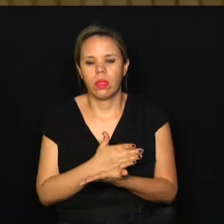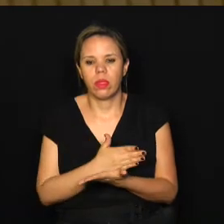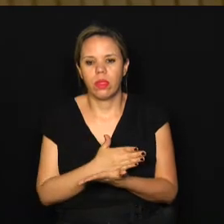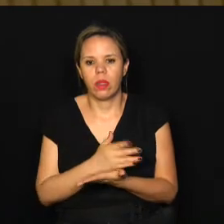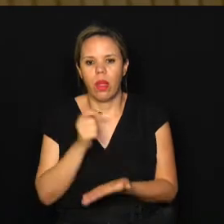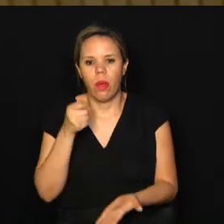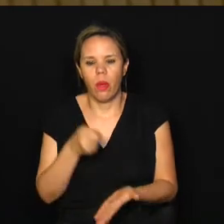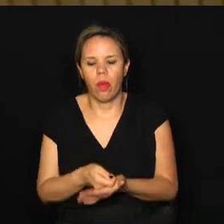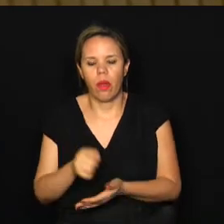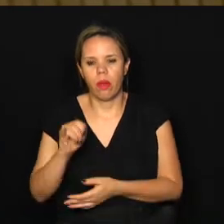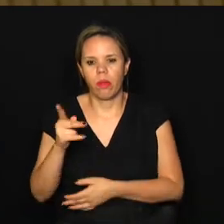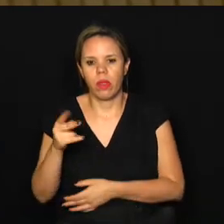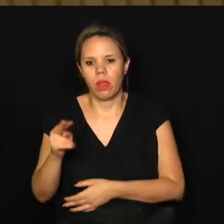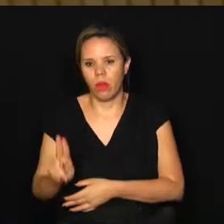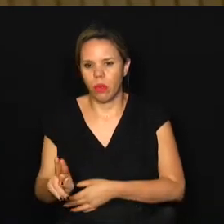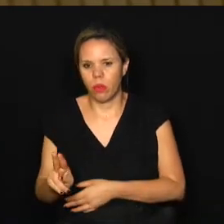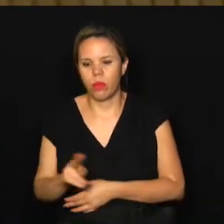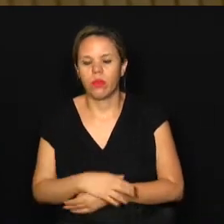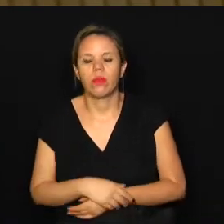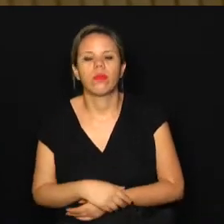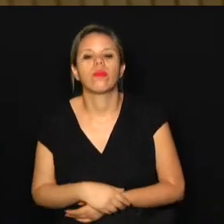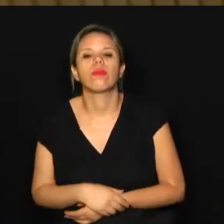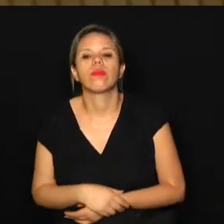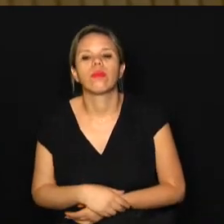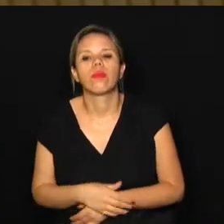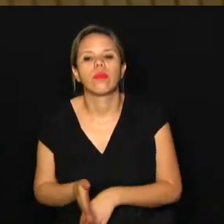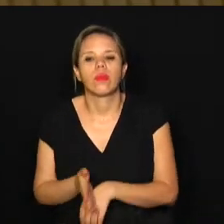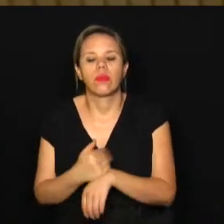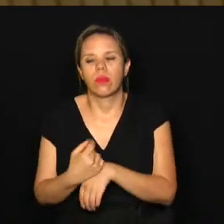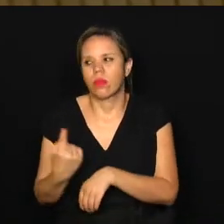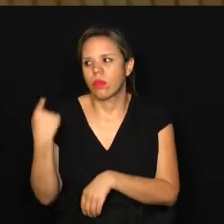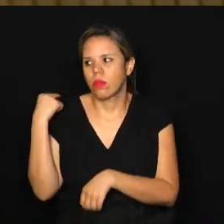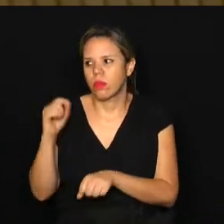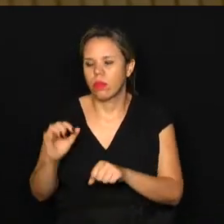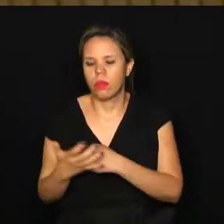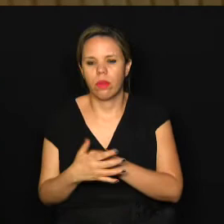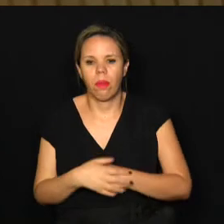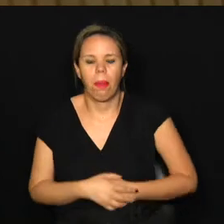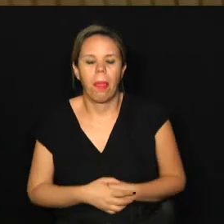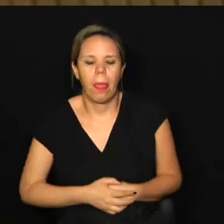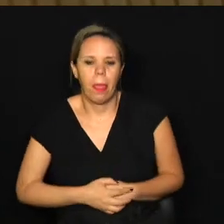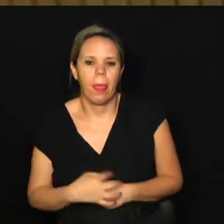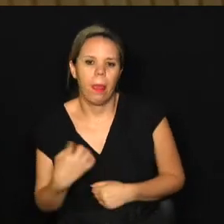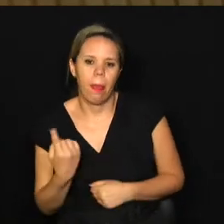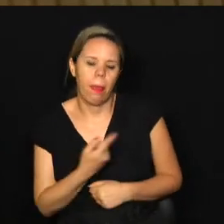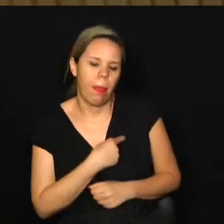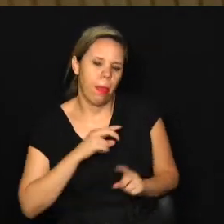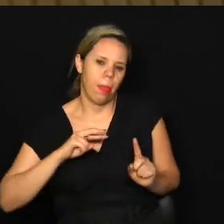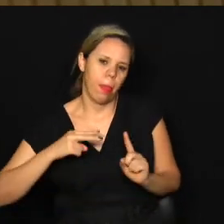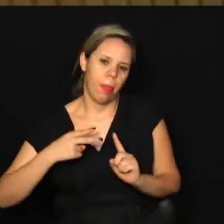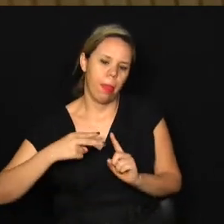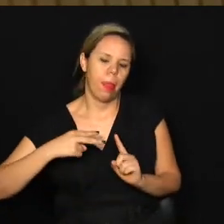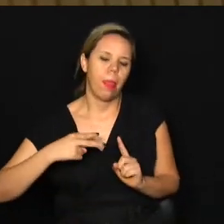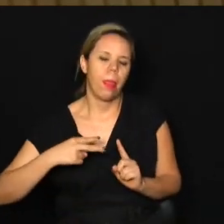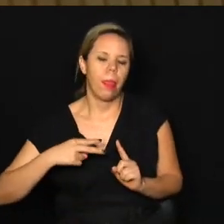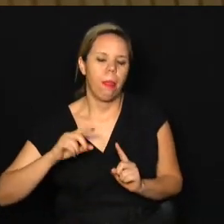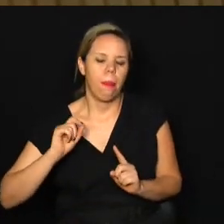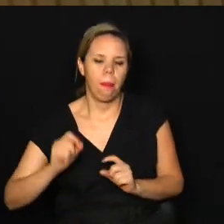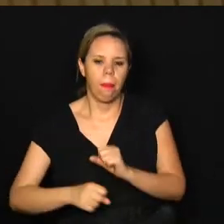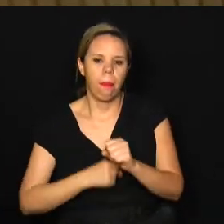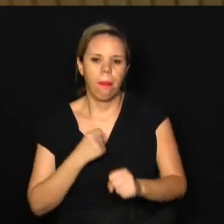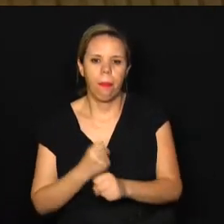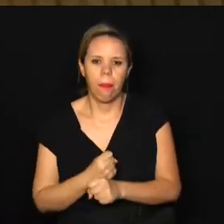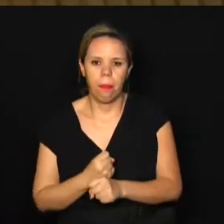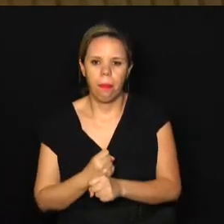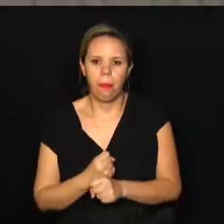vista do IPTU e foi anterior à pandemia. Então, a nossa expectativa é que esse